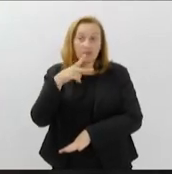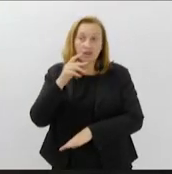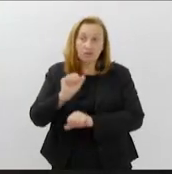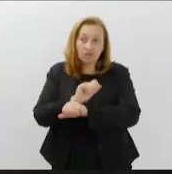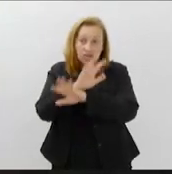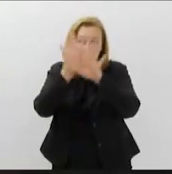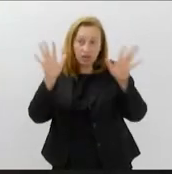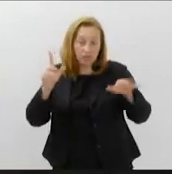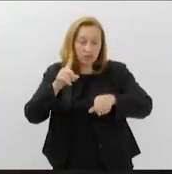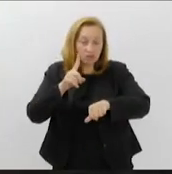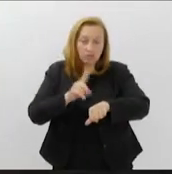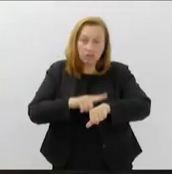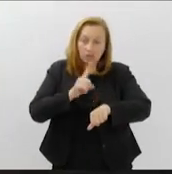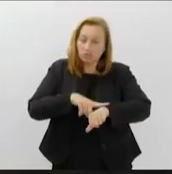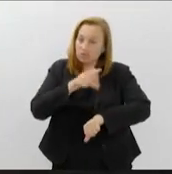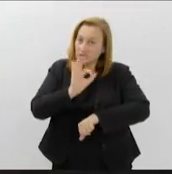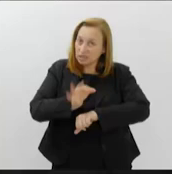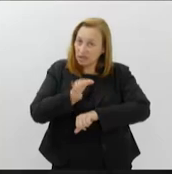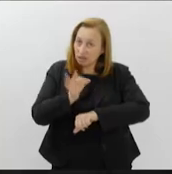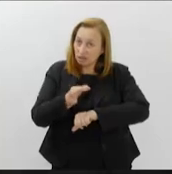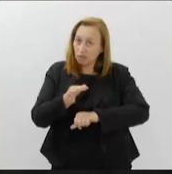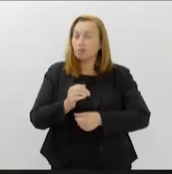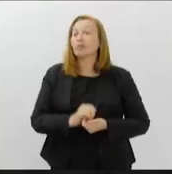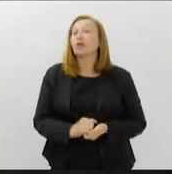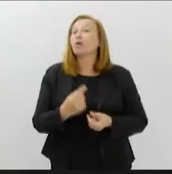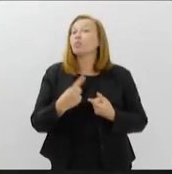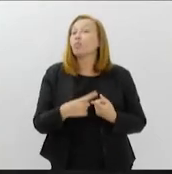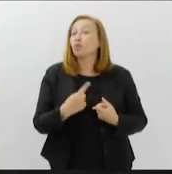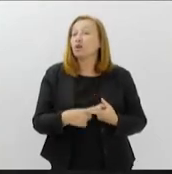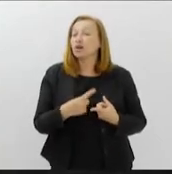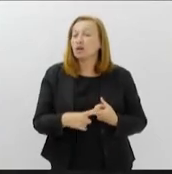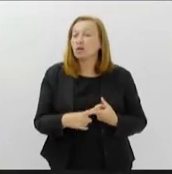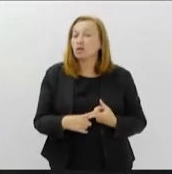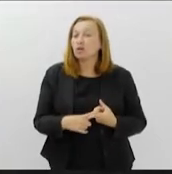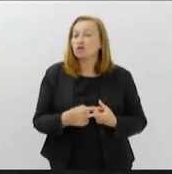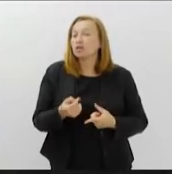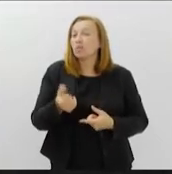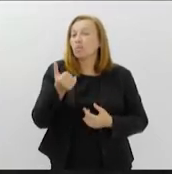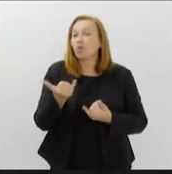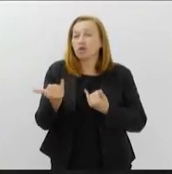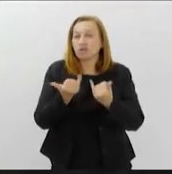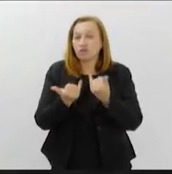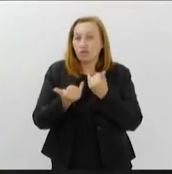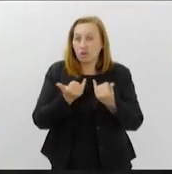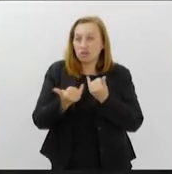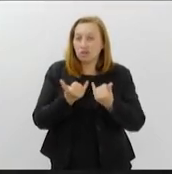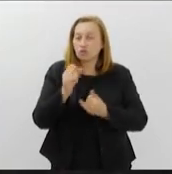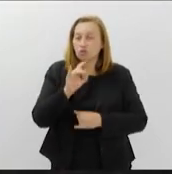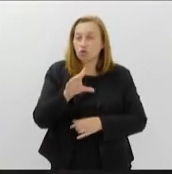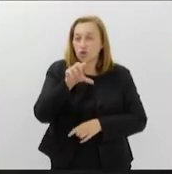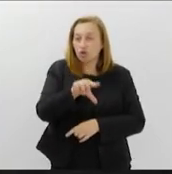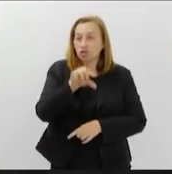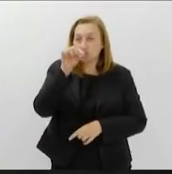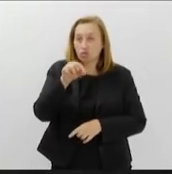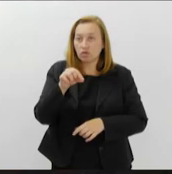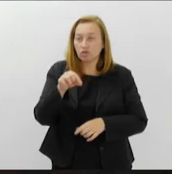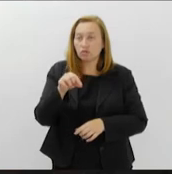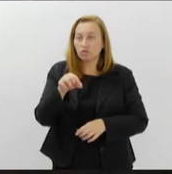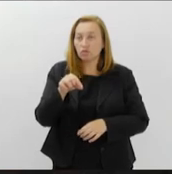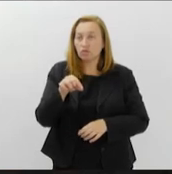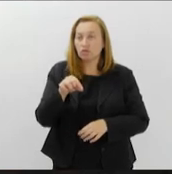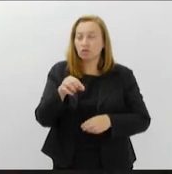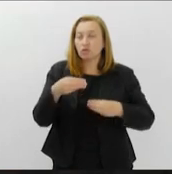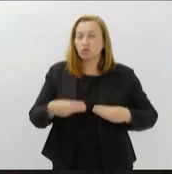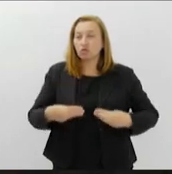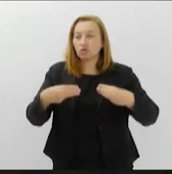tempo de analisar a situação, porque o que ele tinha de muito pouca informação era só a decisão do ministro